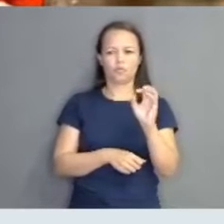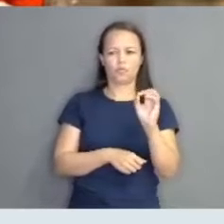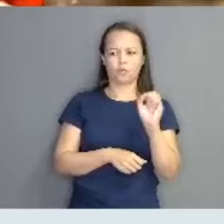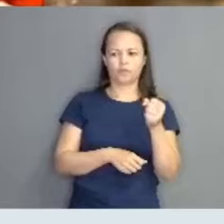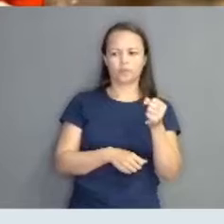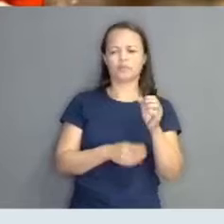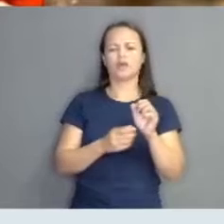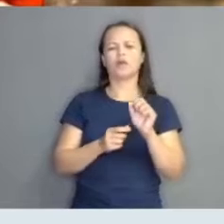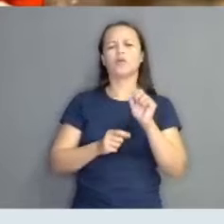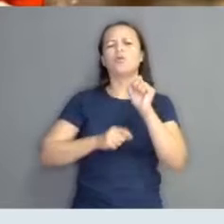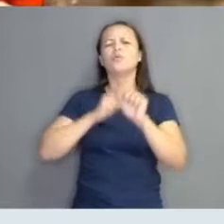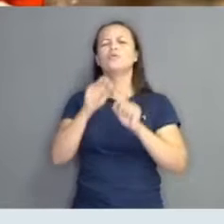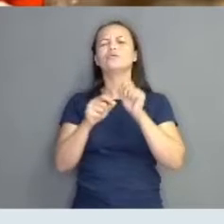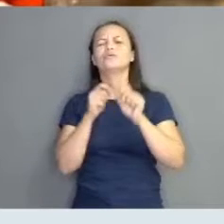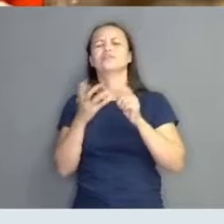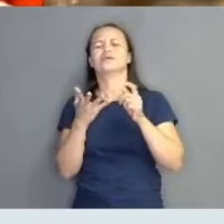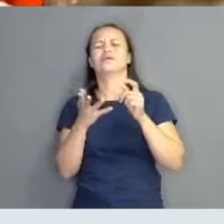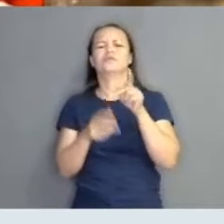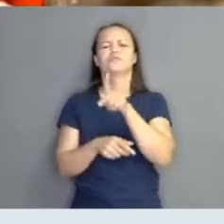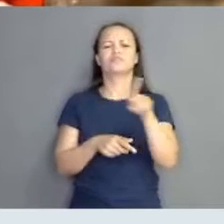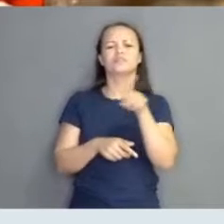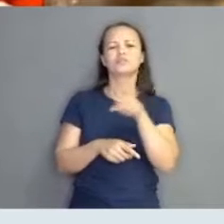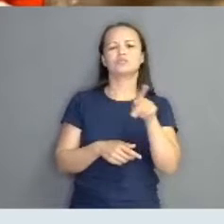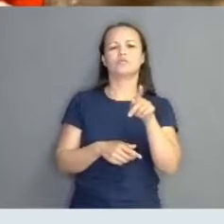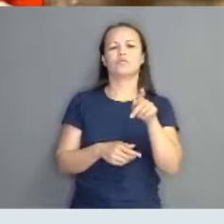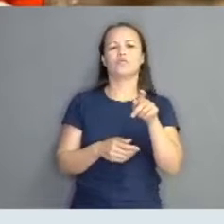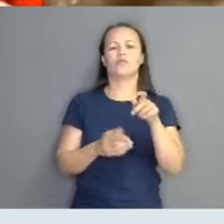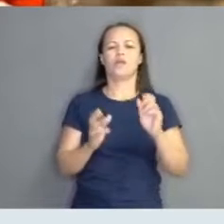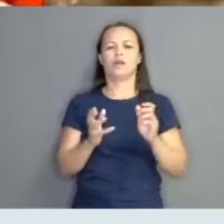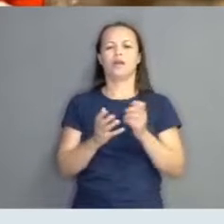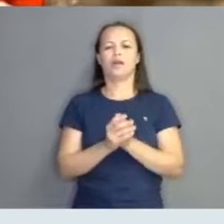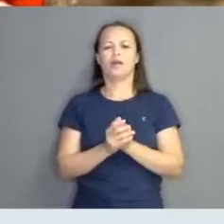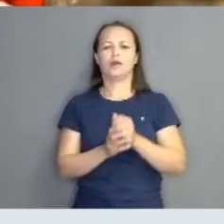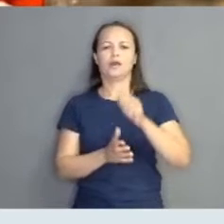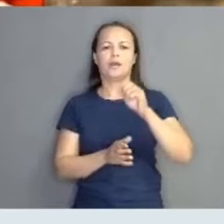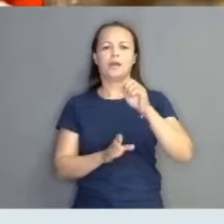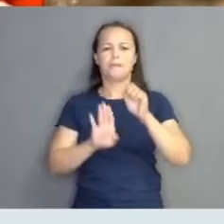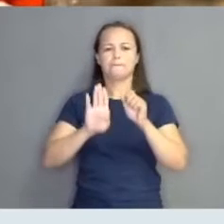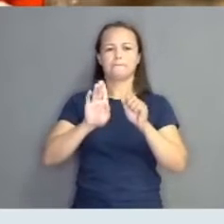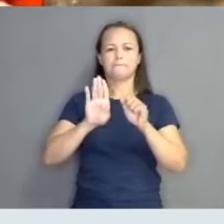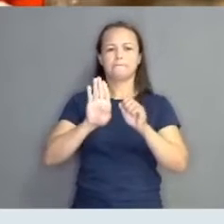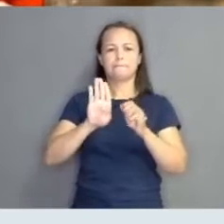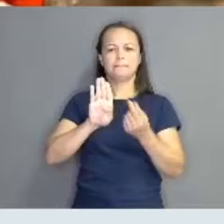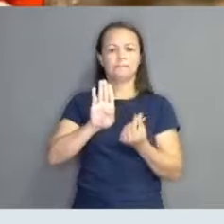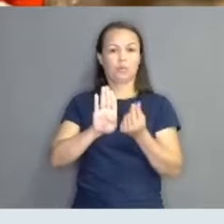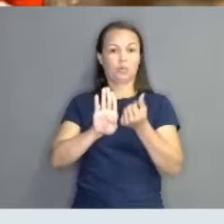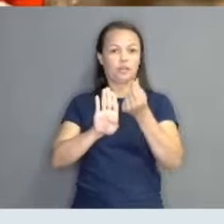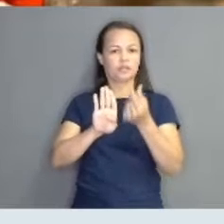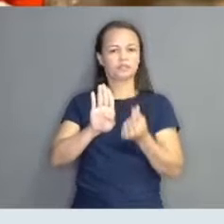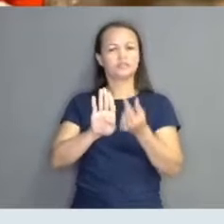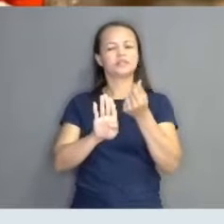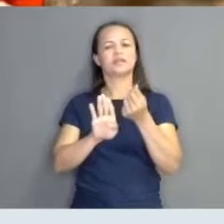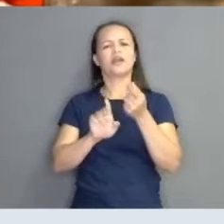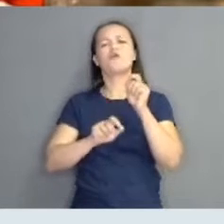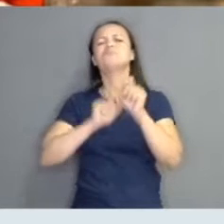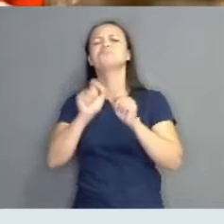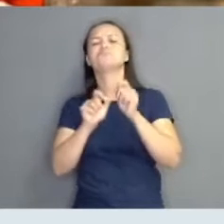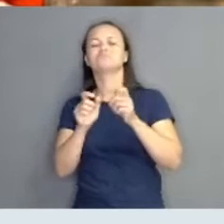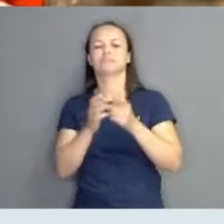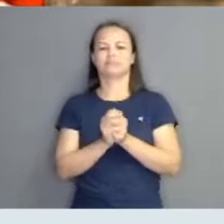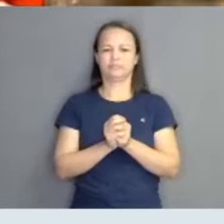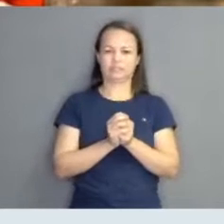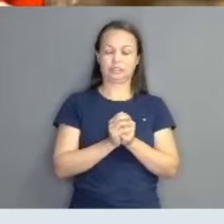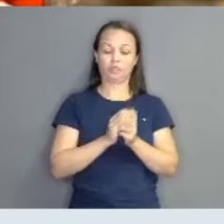que é a burguesia mesmo? A burguesia seria um grupo de pessoas que viviam no comércio. Eram os